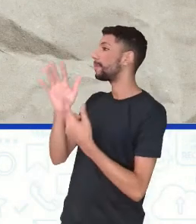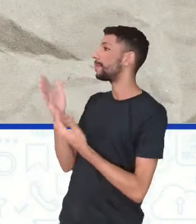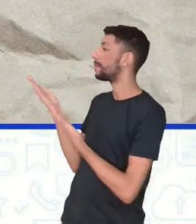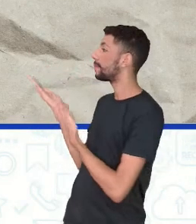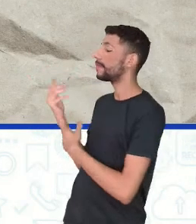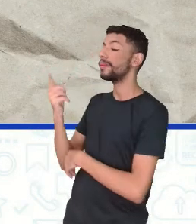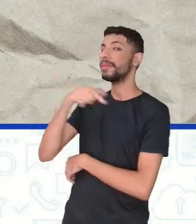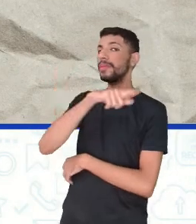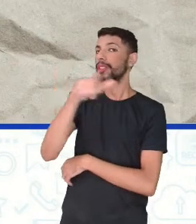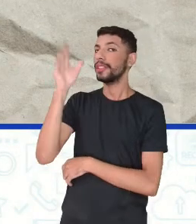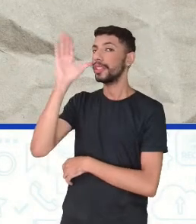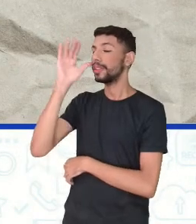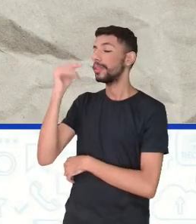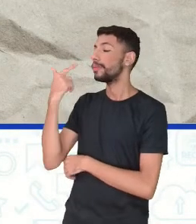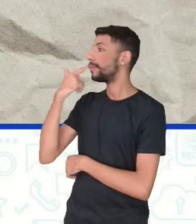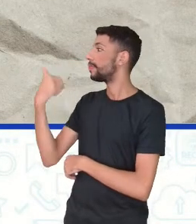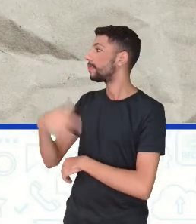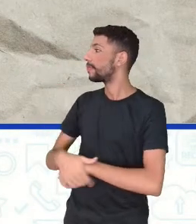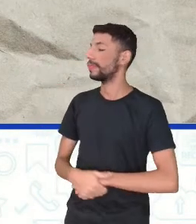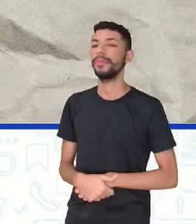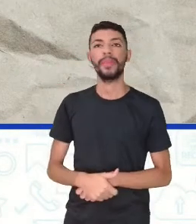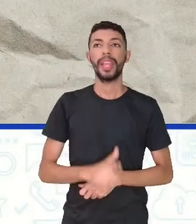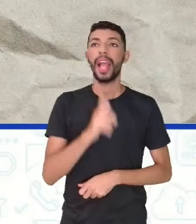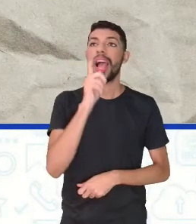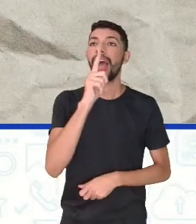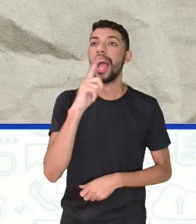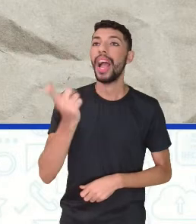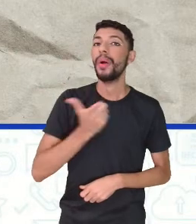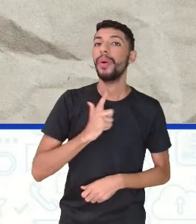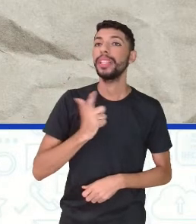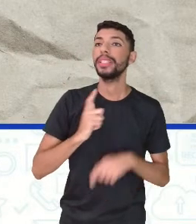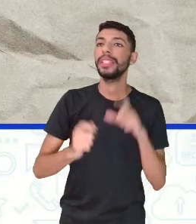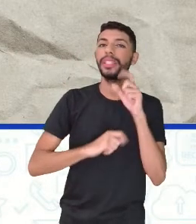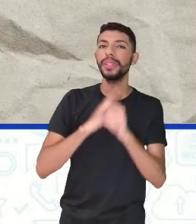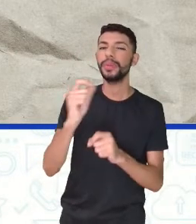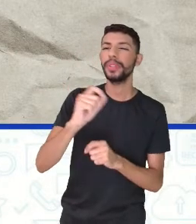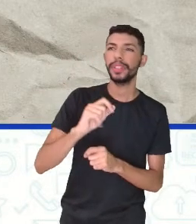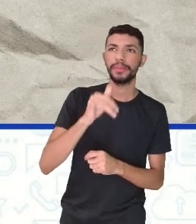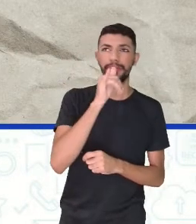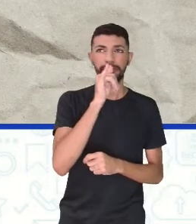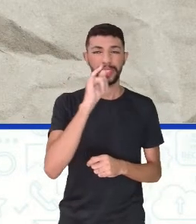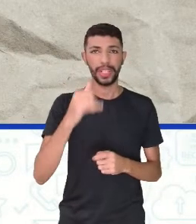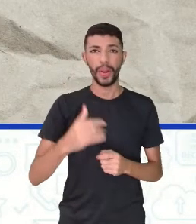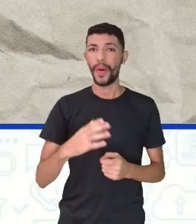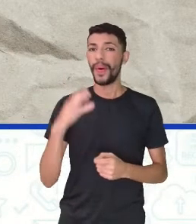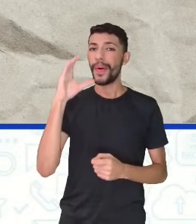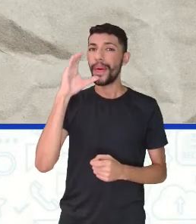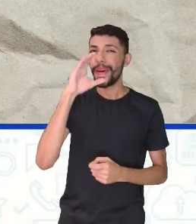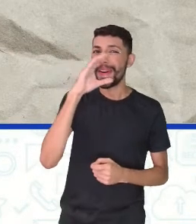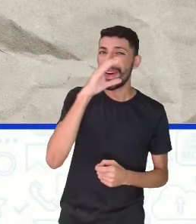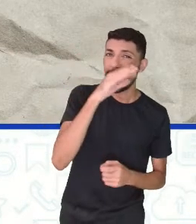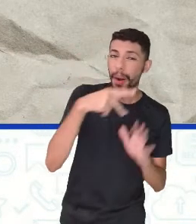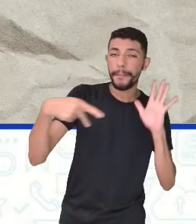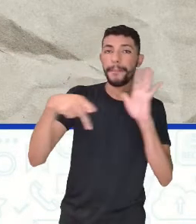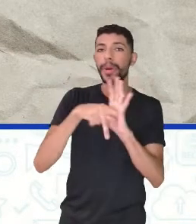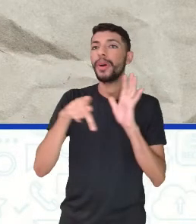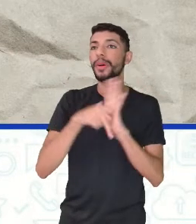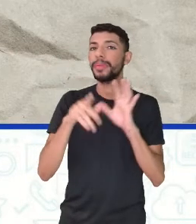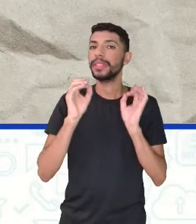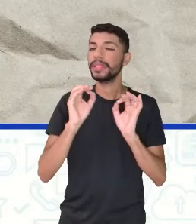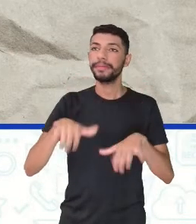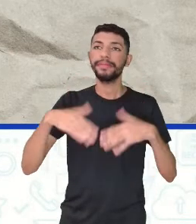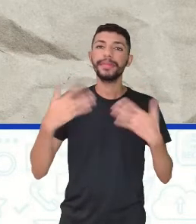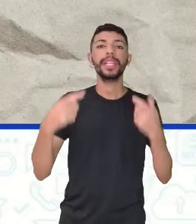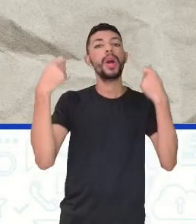vocês como curiosidade. A água possui um elevado calor específico, ou seja, é